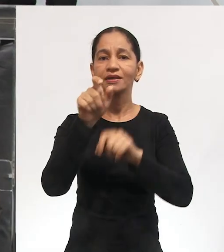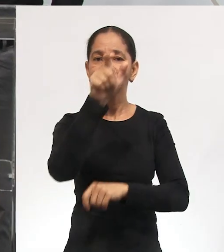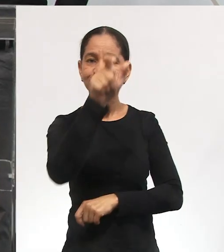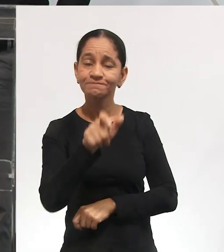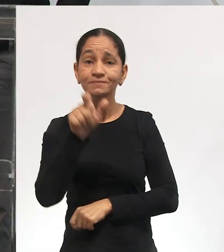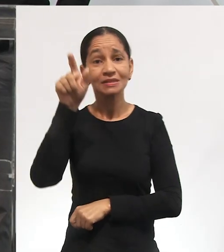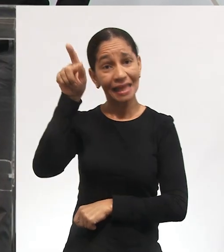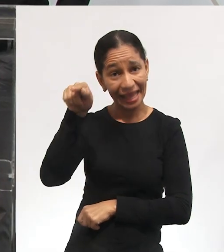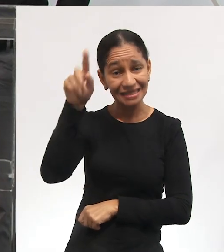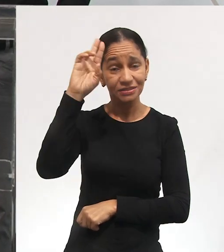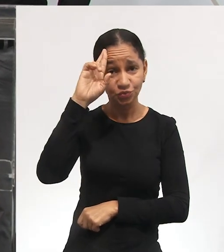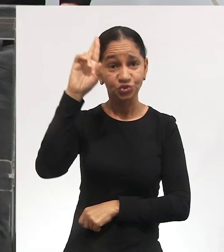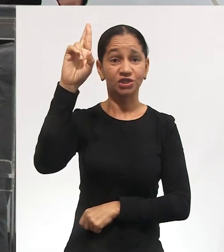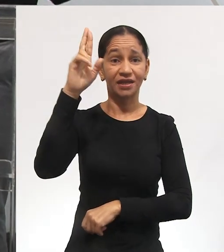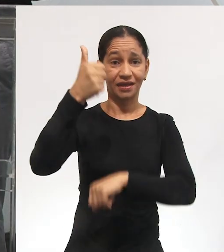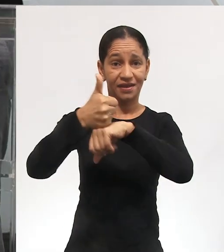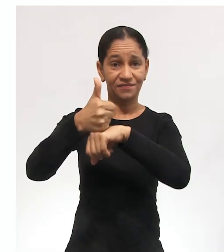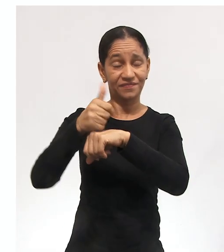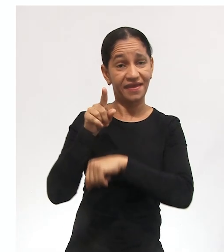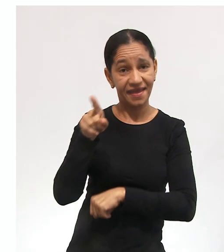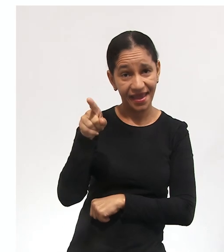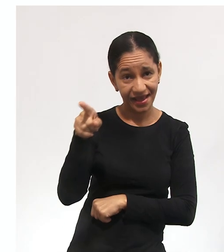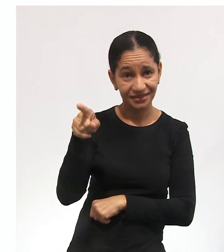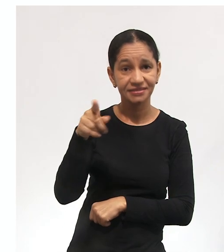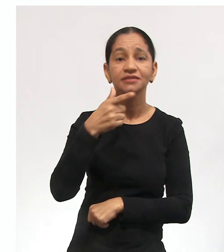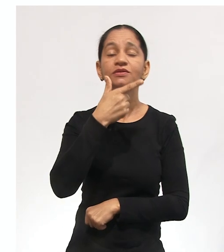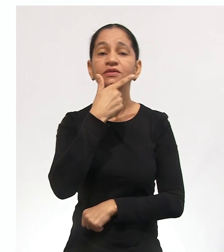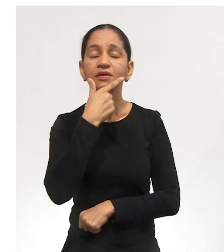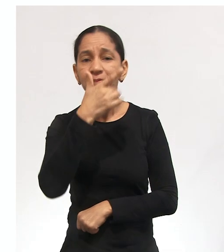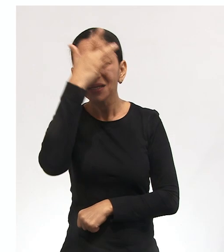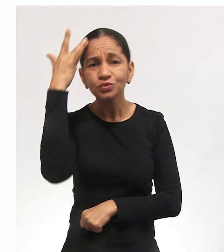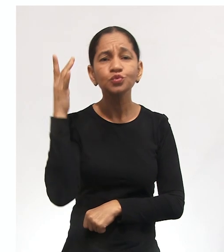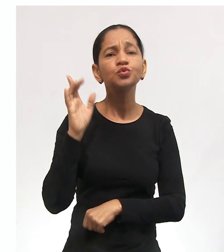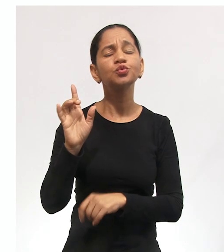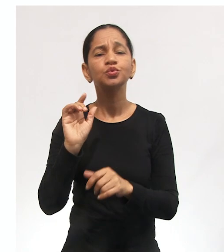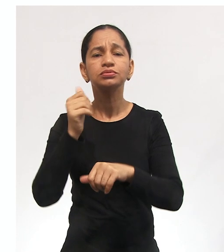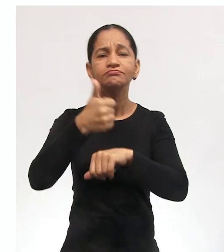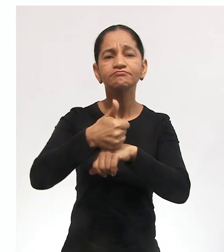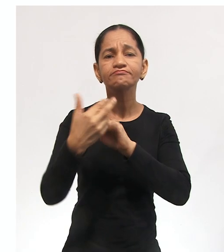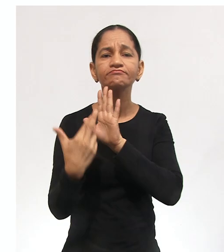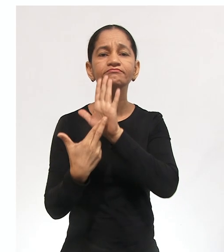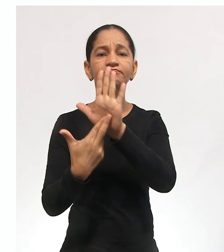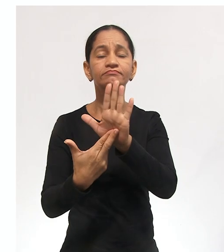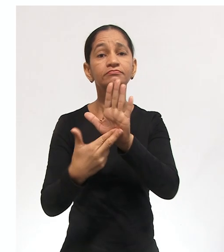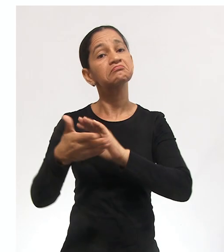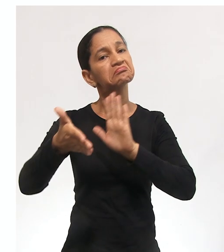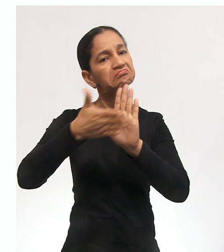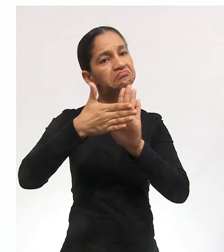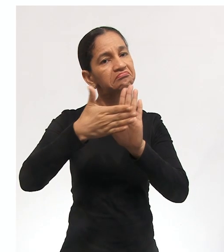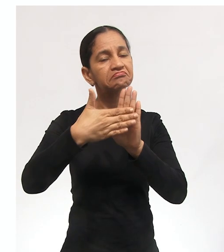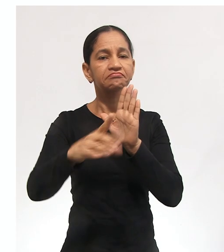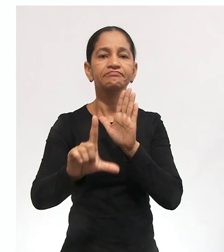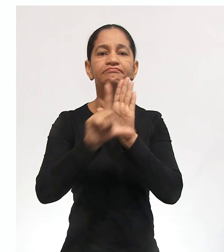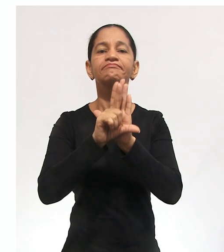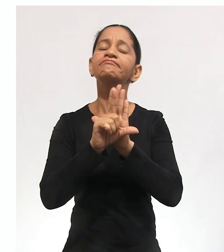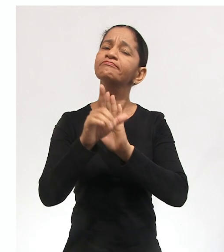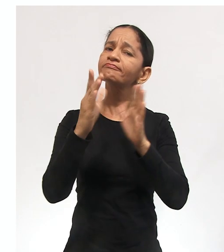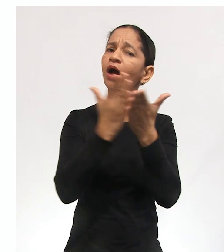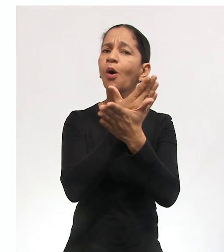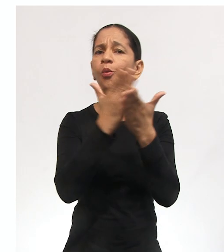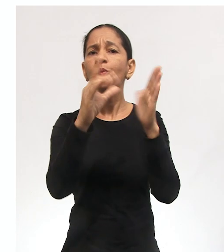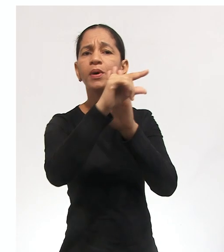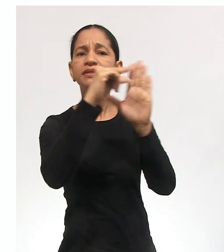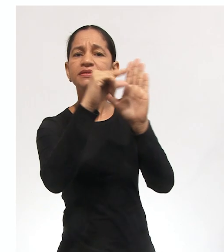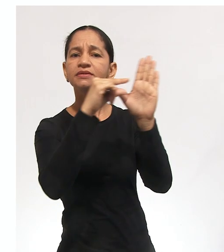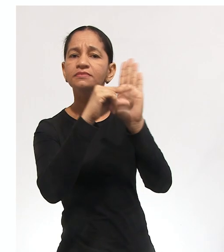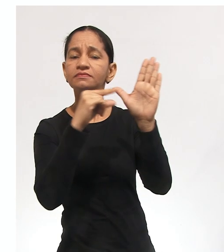do empregador. O empregador, ele tem a sua previsão legal e a gente tem